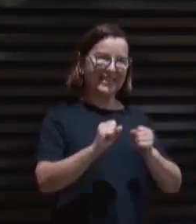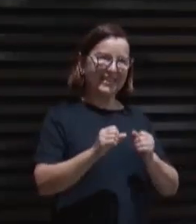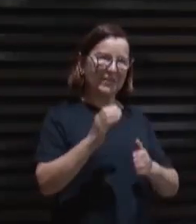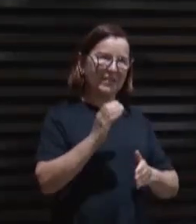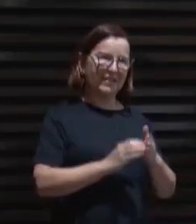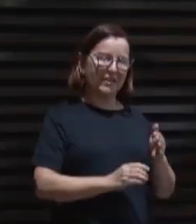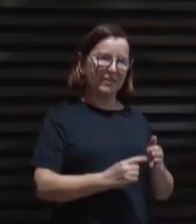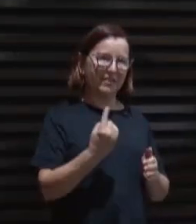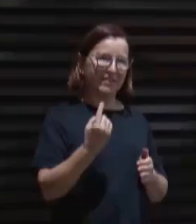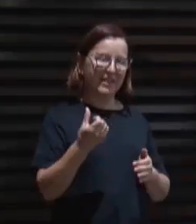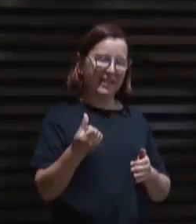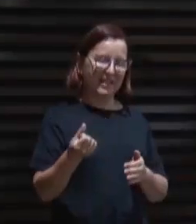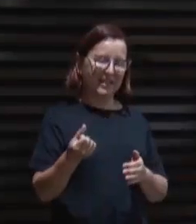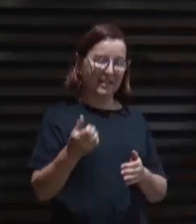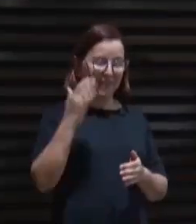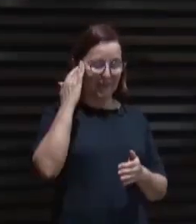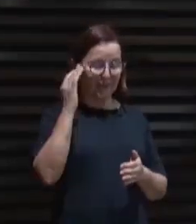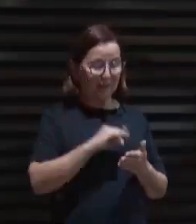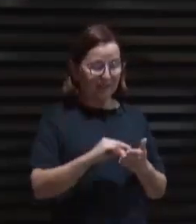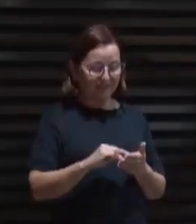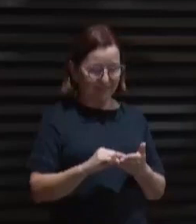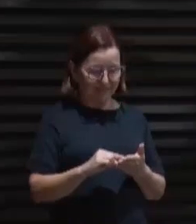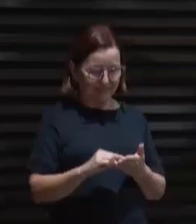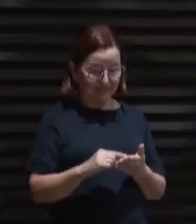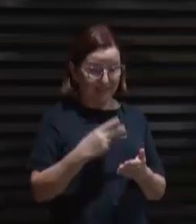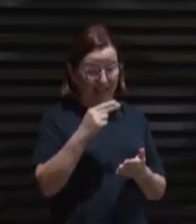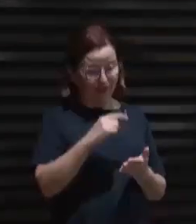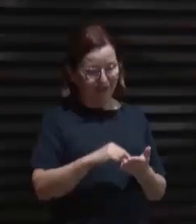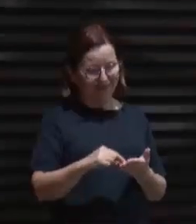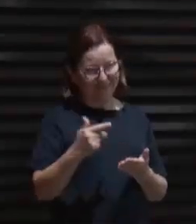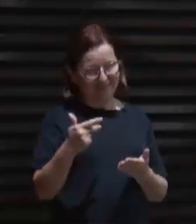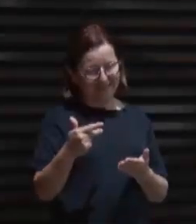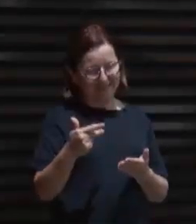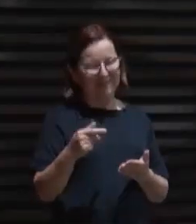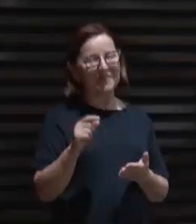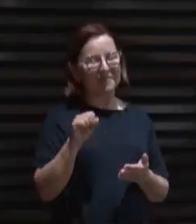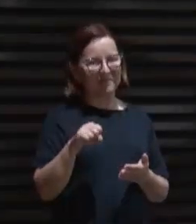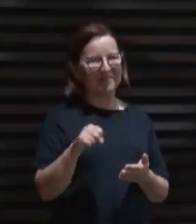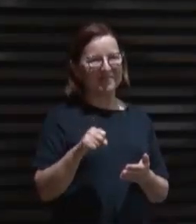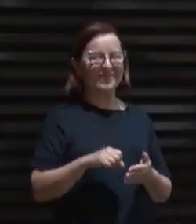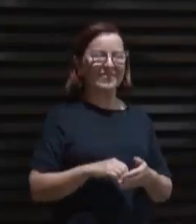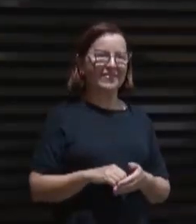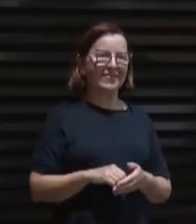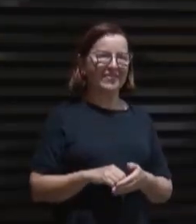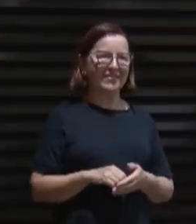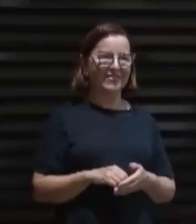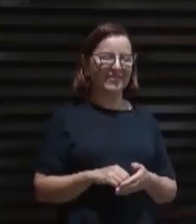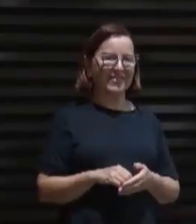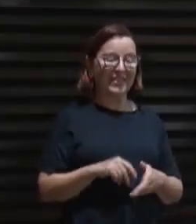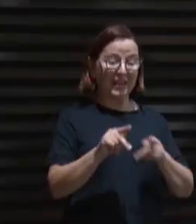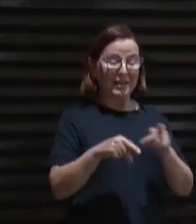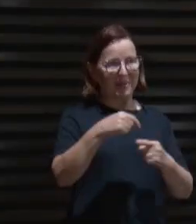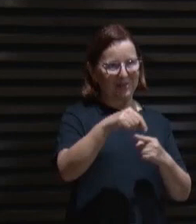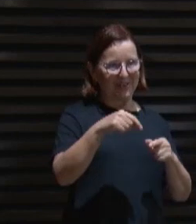agora eu não anotei, mas eu acho que é o versículo 3. É esse mesmo. Quanto aos santos que